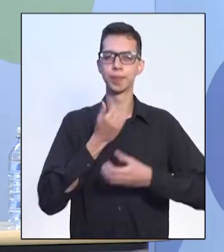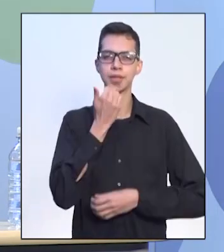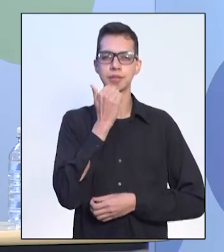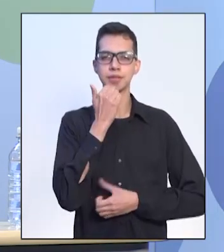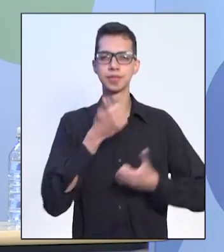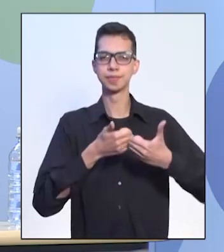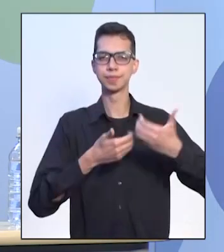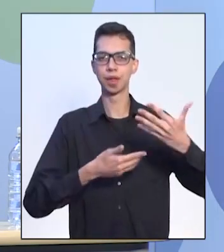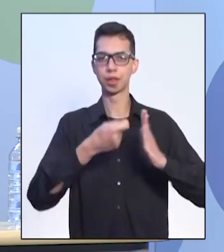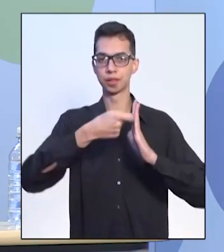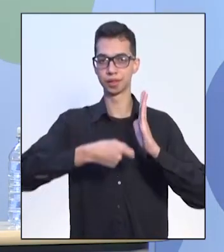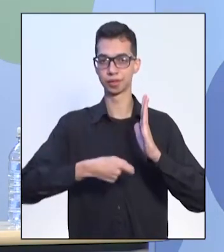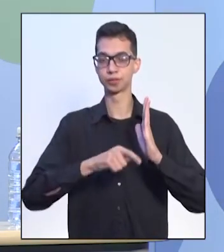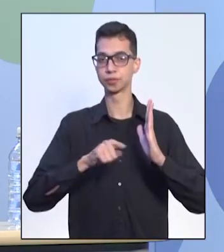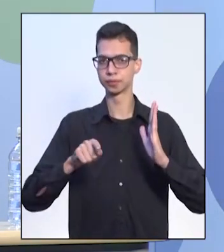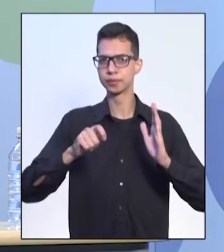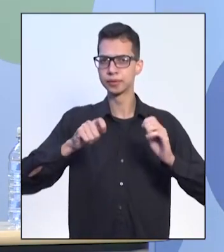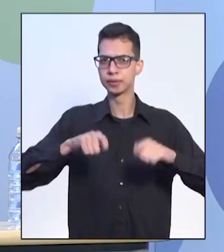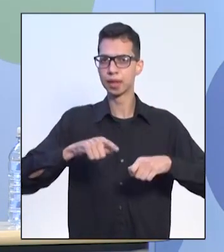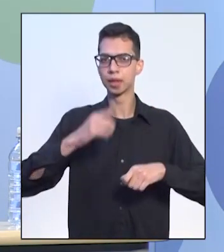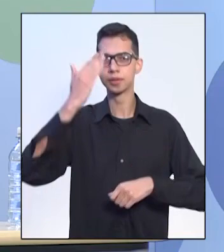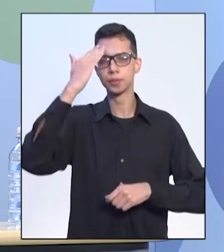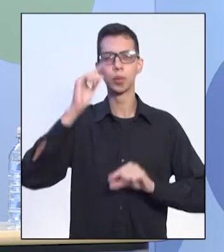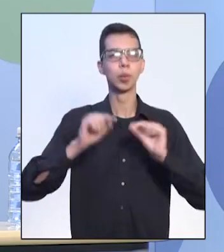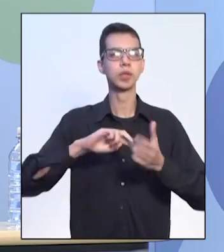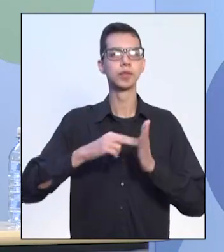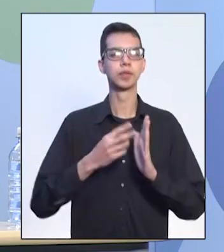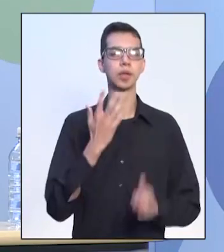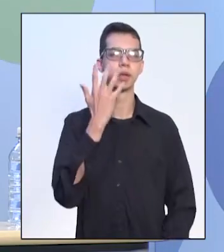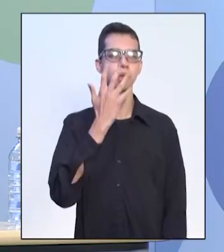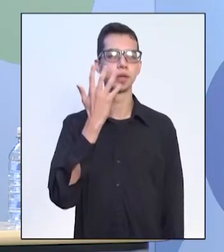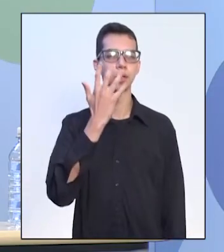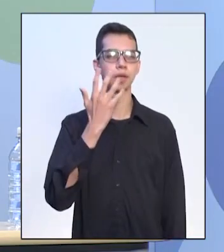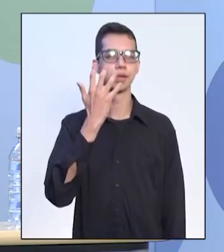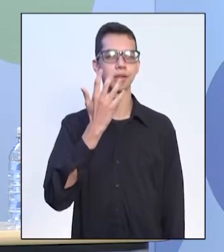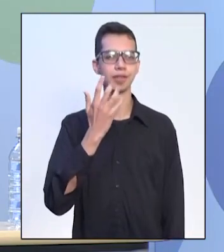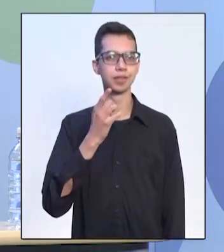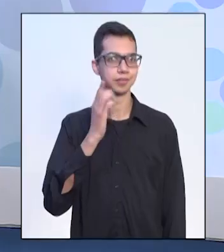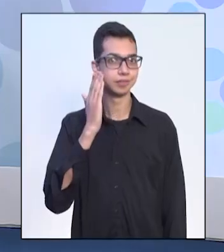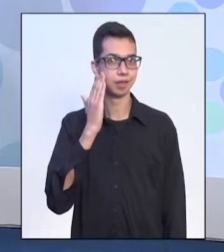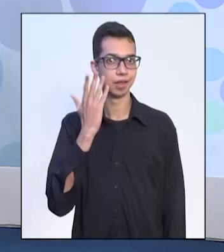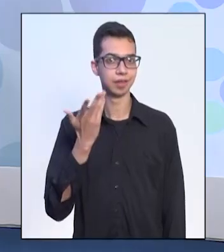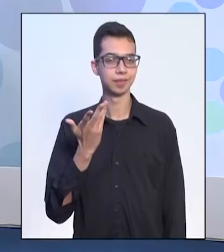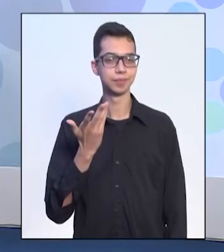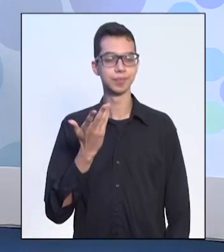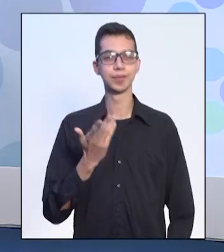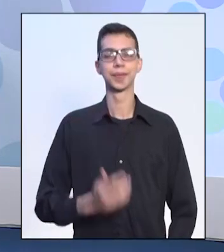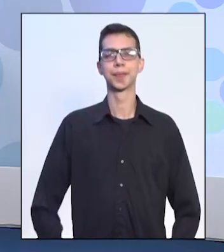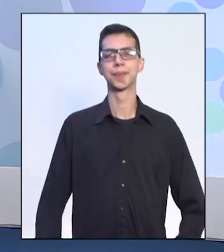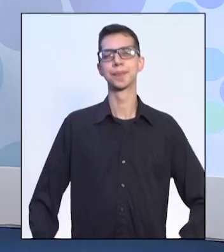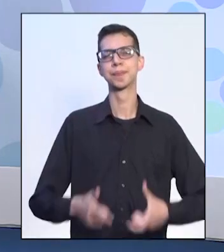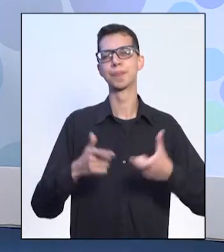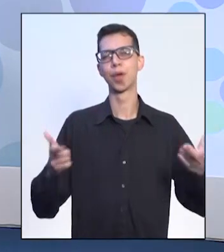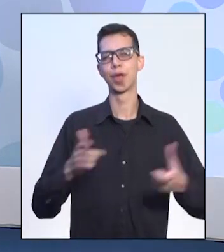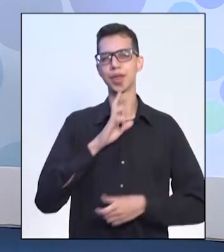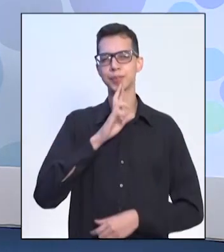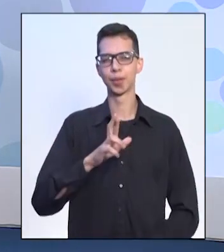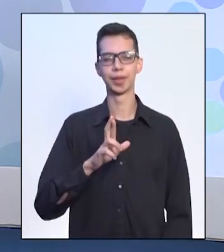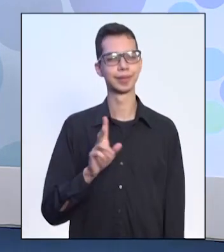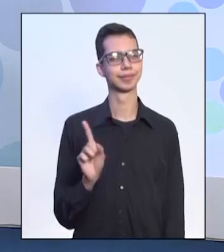são suficientes para você saber o que é paixão? Foi quase uma unanimidade de respostas não. Imagino. Não